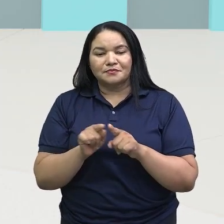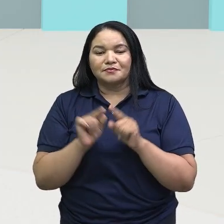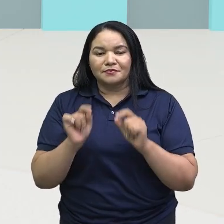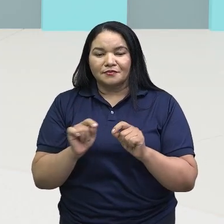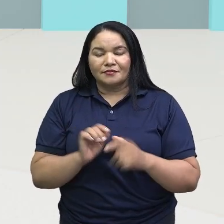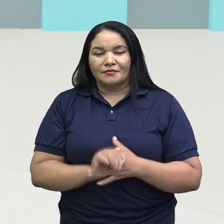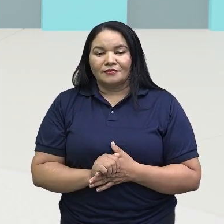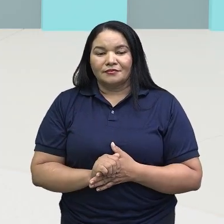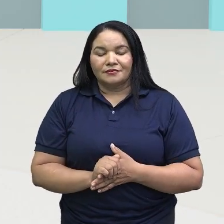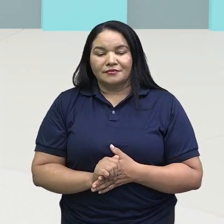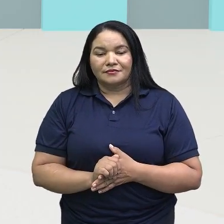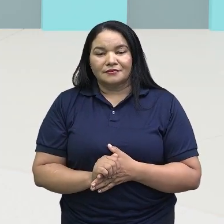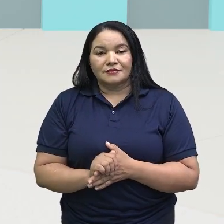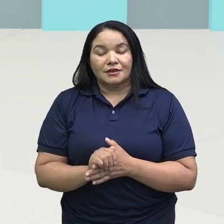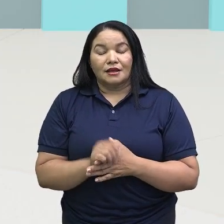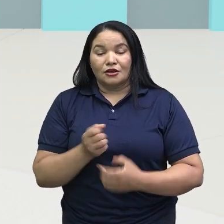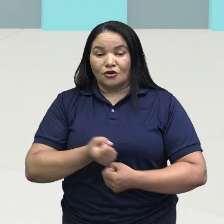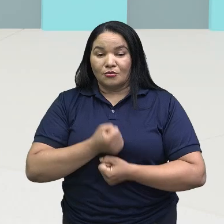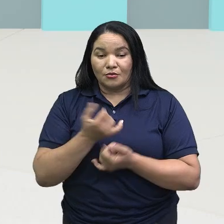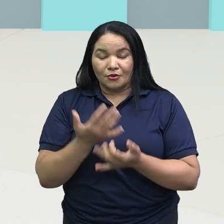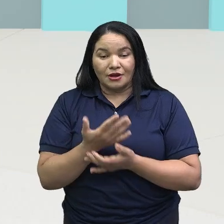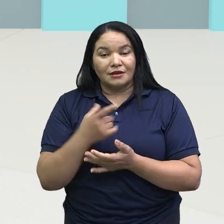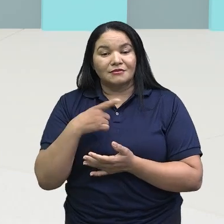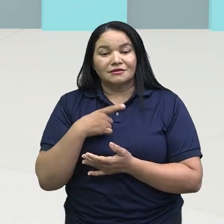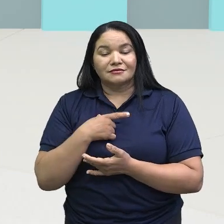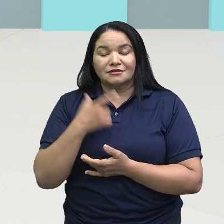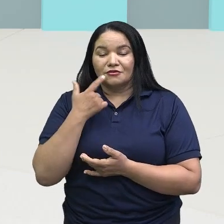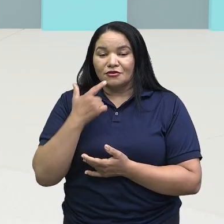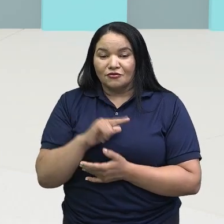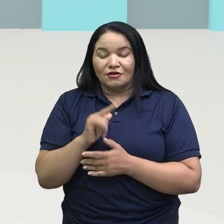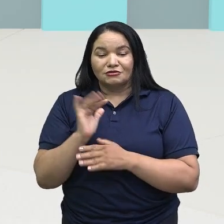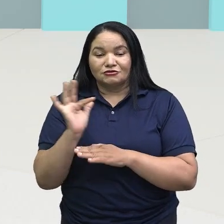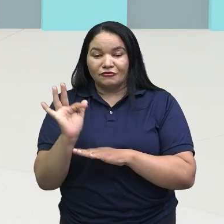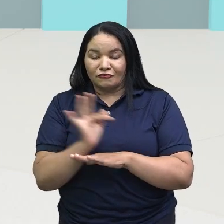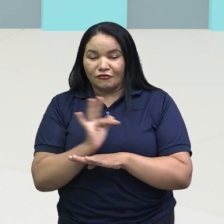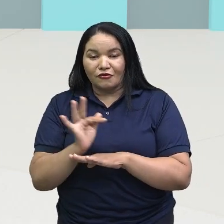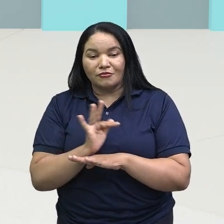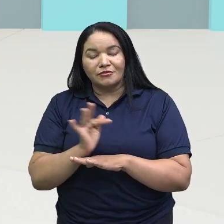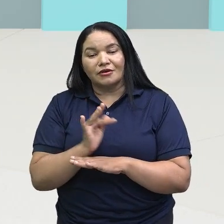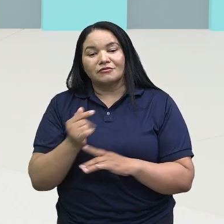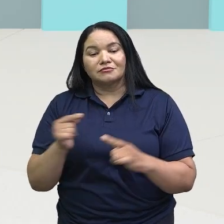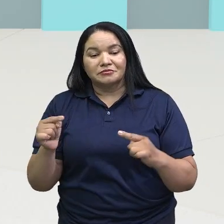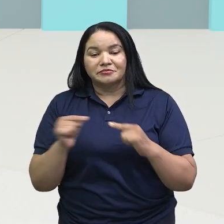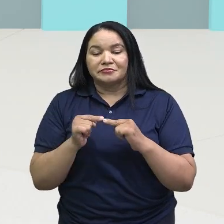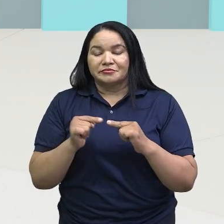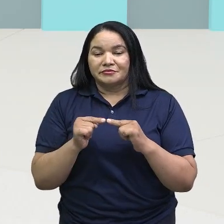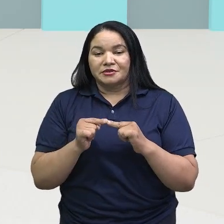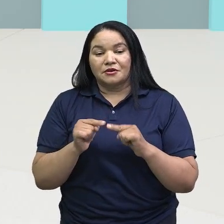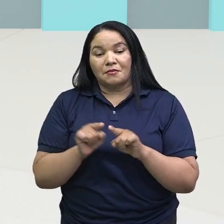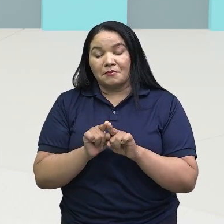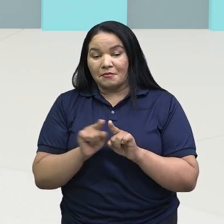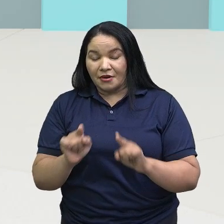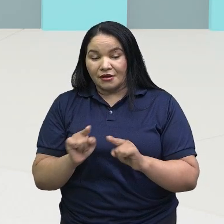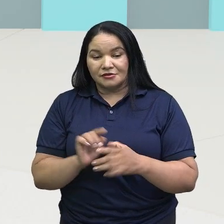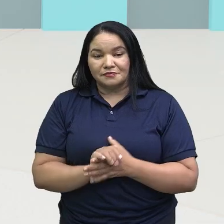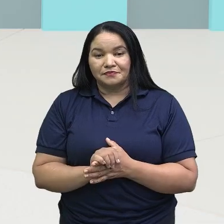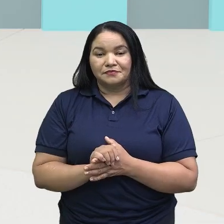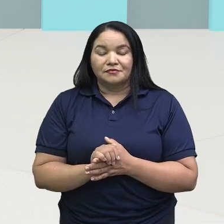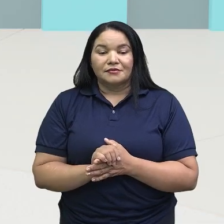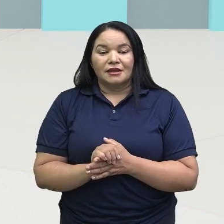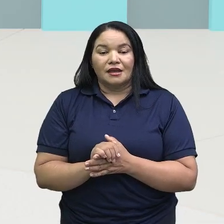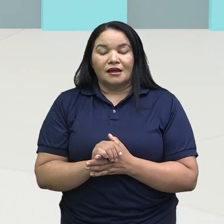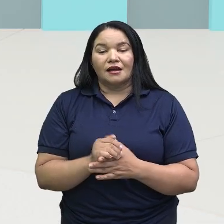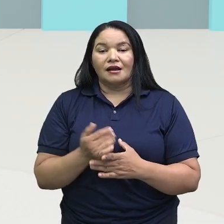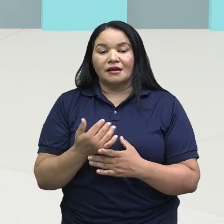temos essa linguagem formal ali empregada, então nós não utilizamos a linguagem